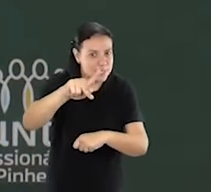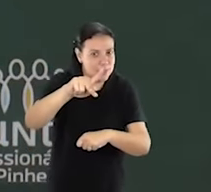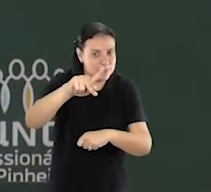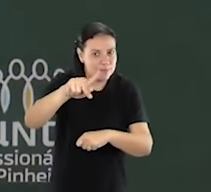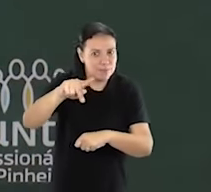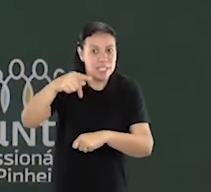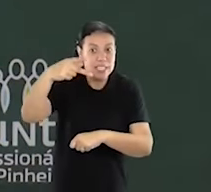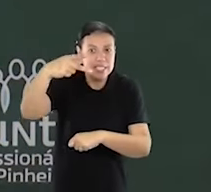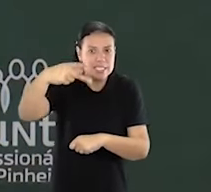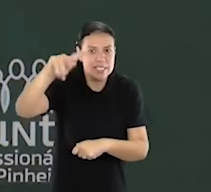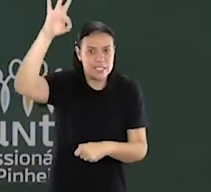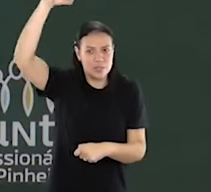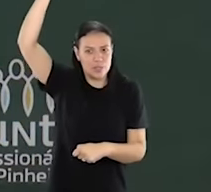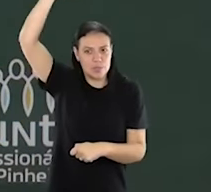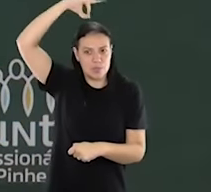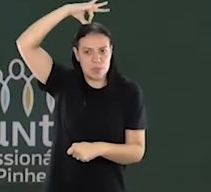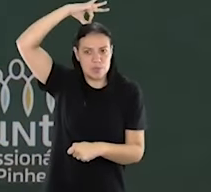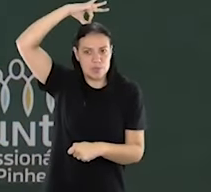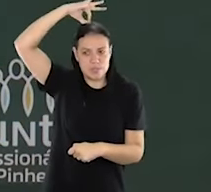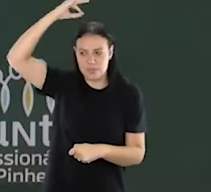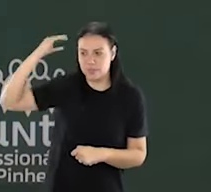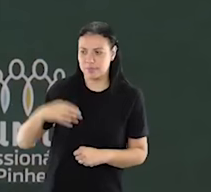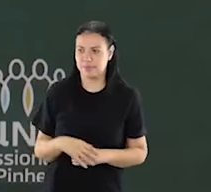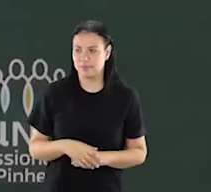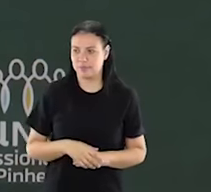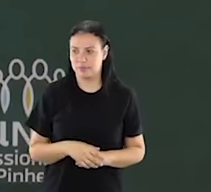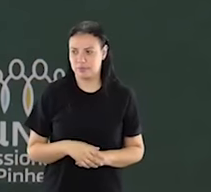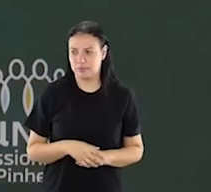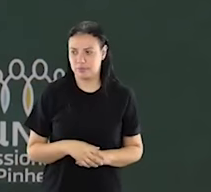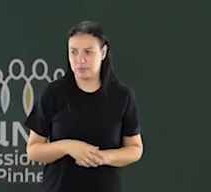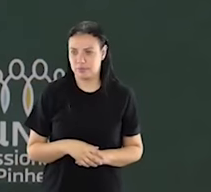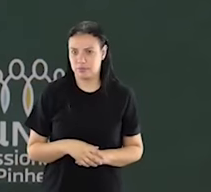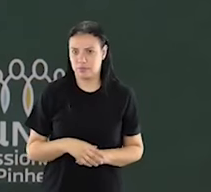dons? Seus recursos?